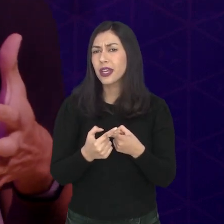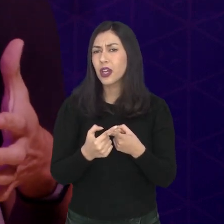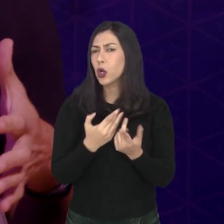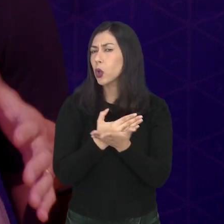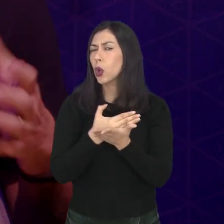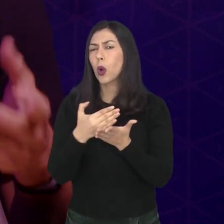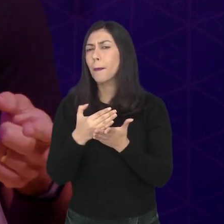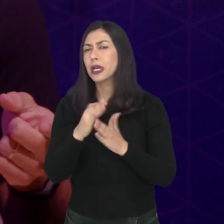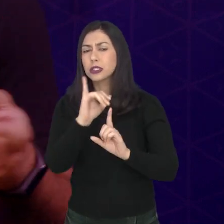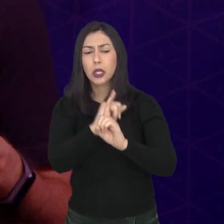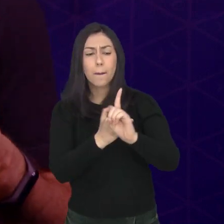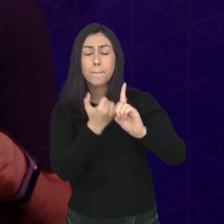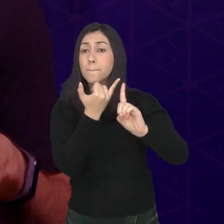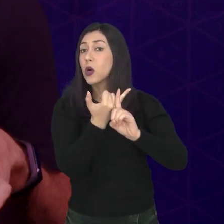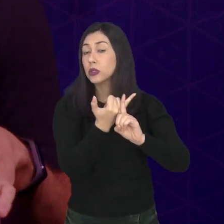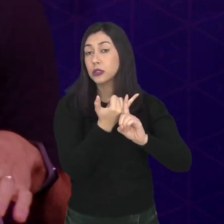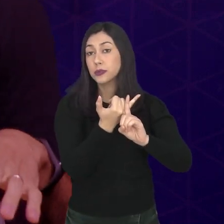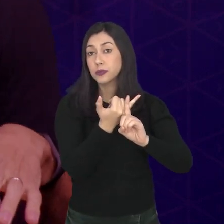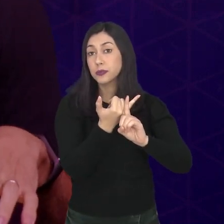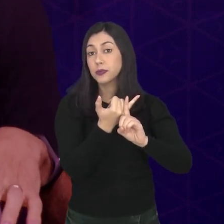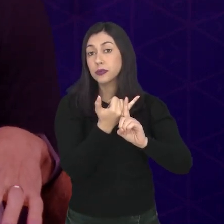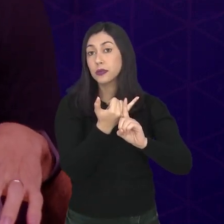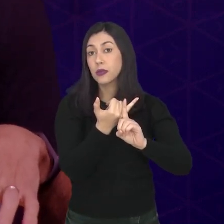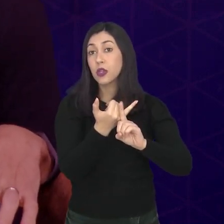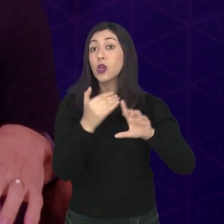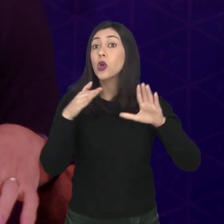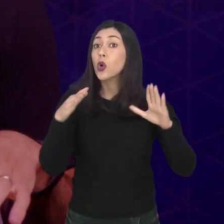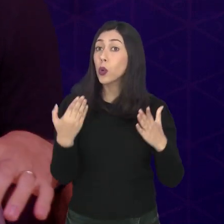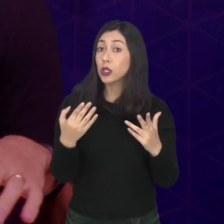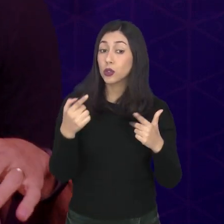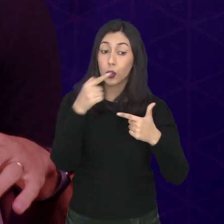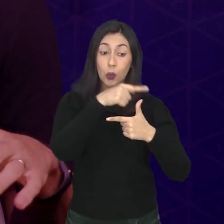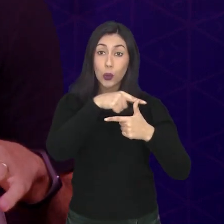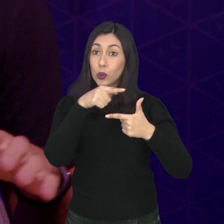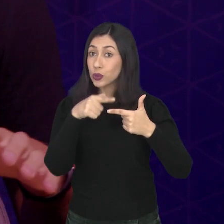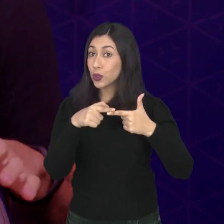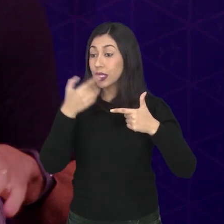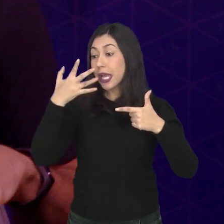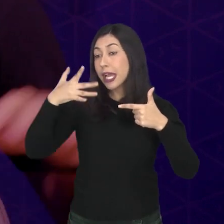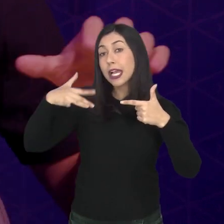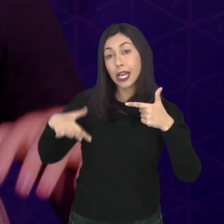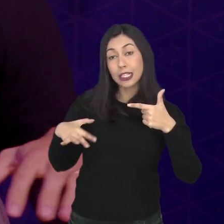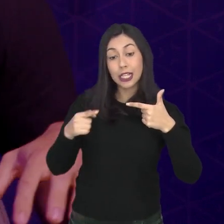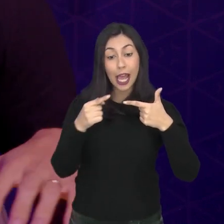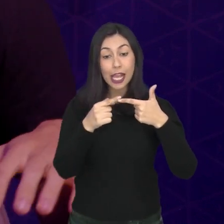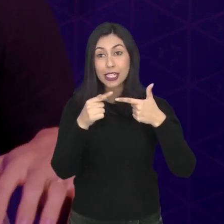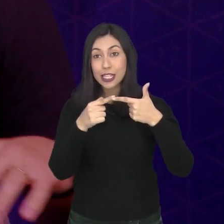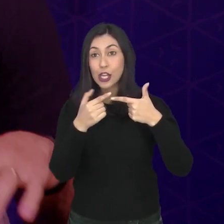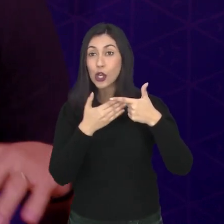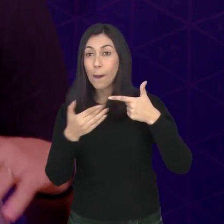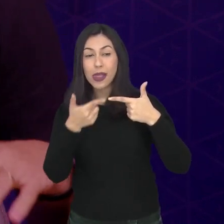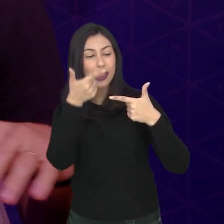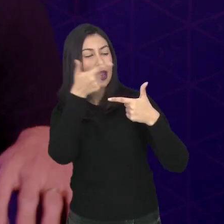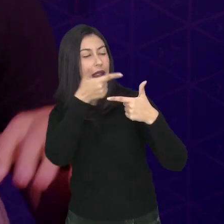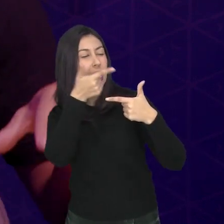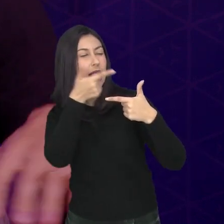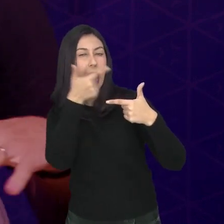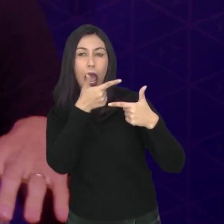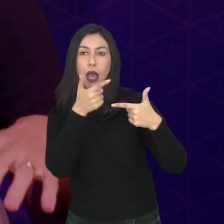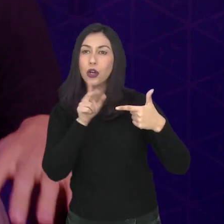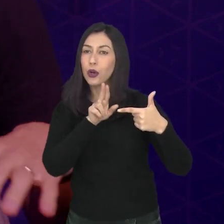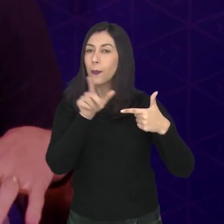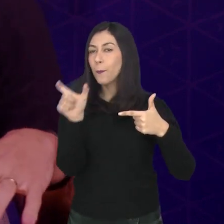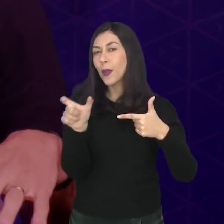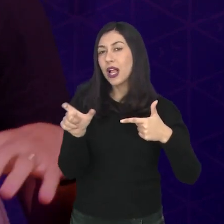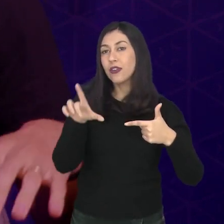se caracteriza um bullying lá em My Hero Academia? Desde criança, o Bakugou colocou um apelido no Midoriya que é